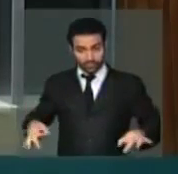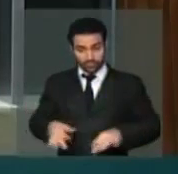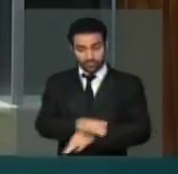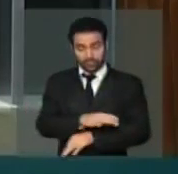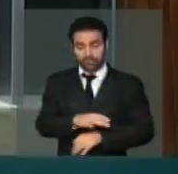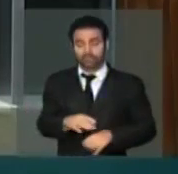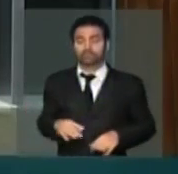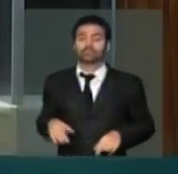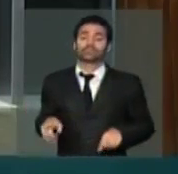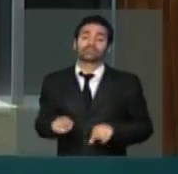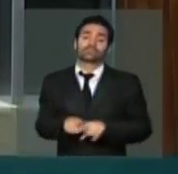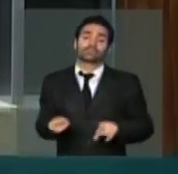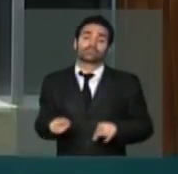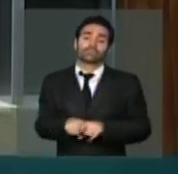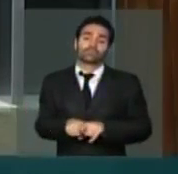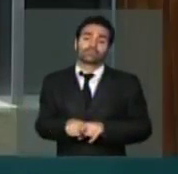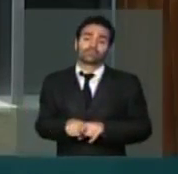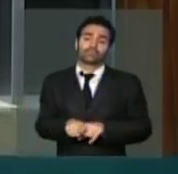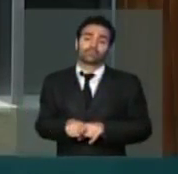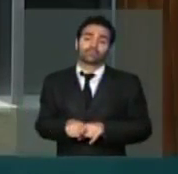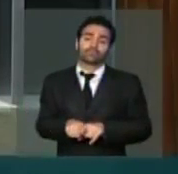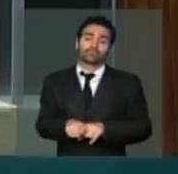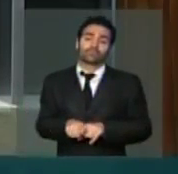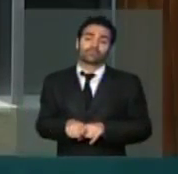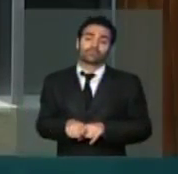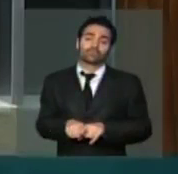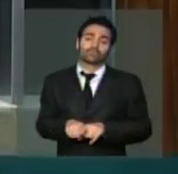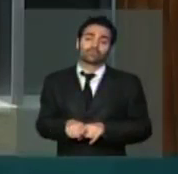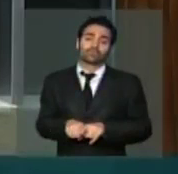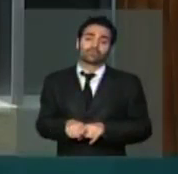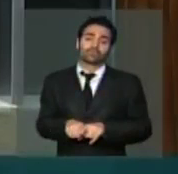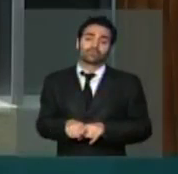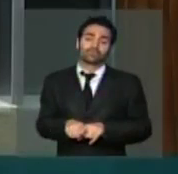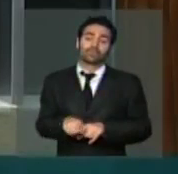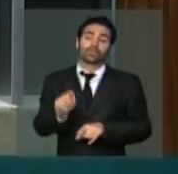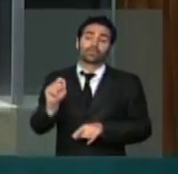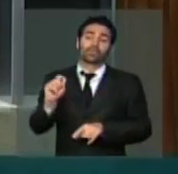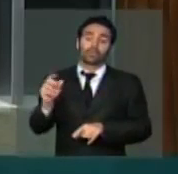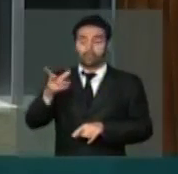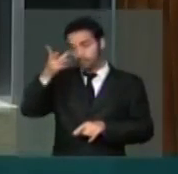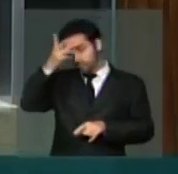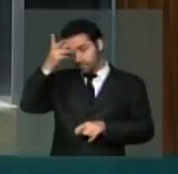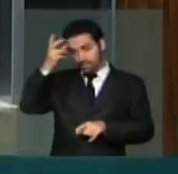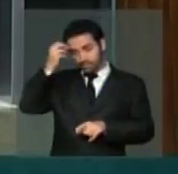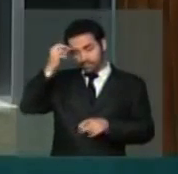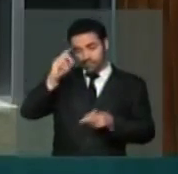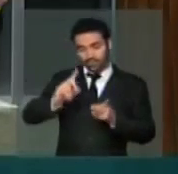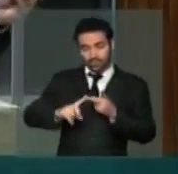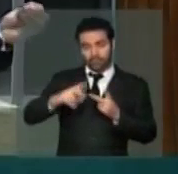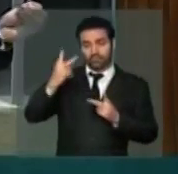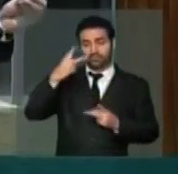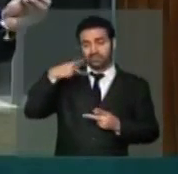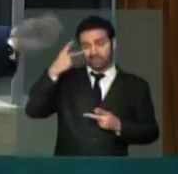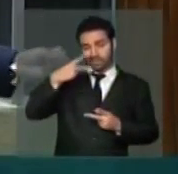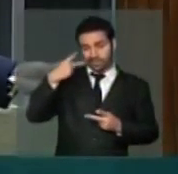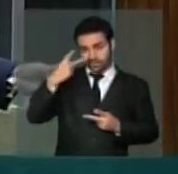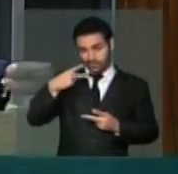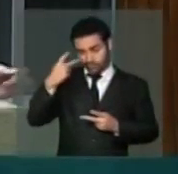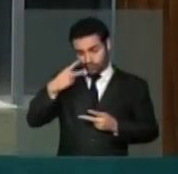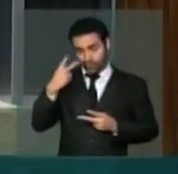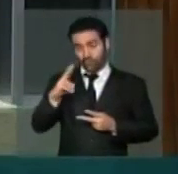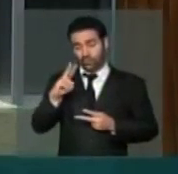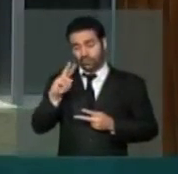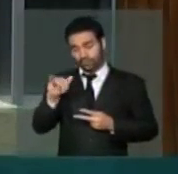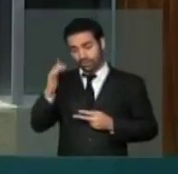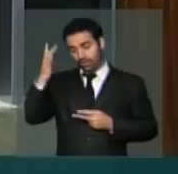que já nos passou que os prefeitos e vereadores que terão eleição ano